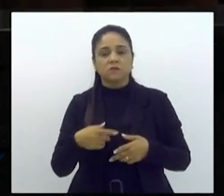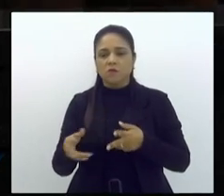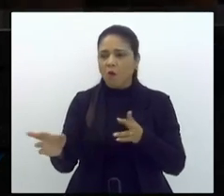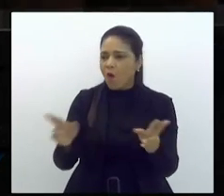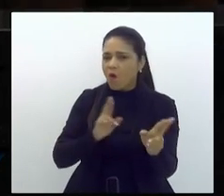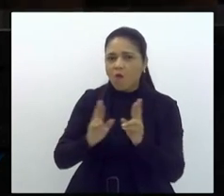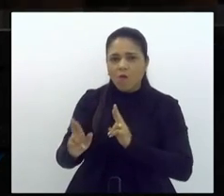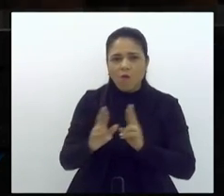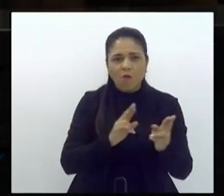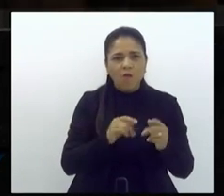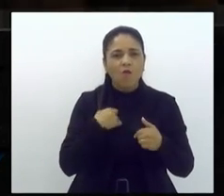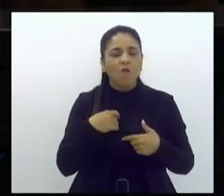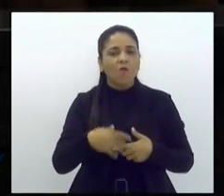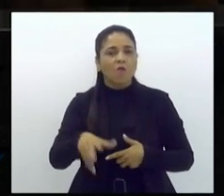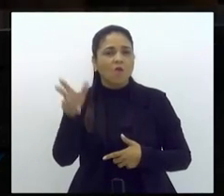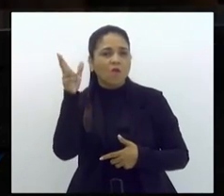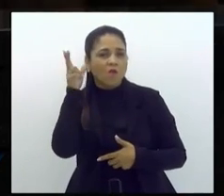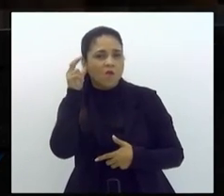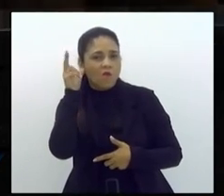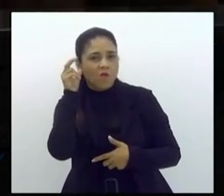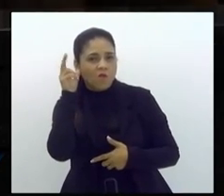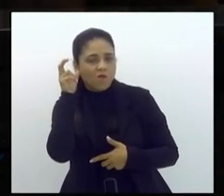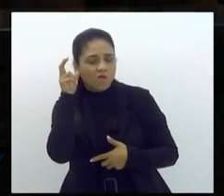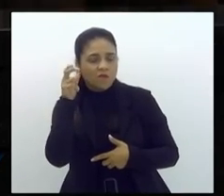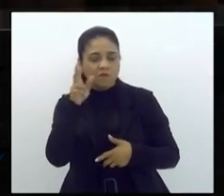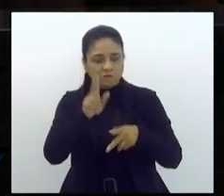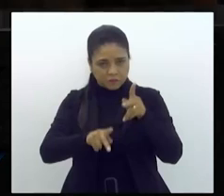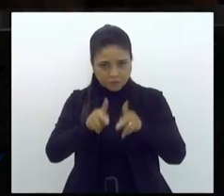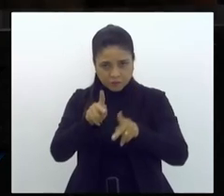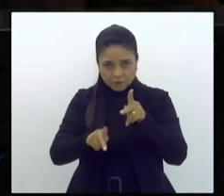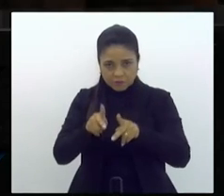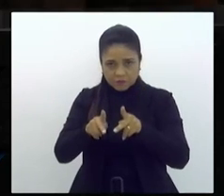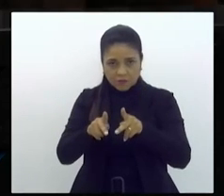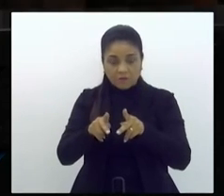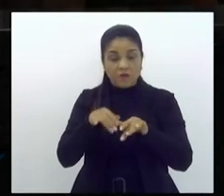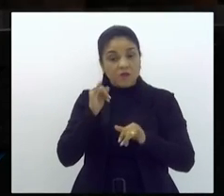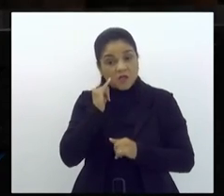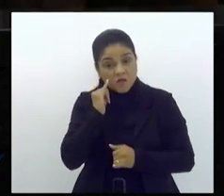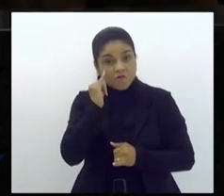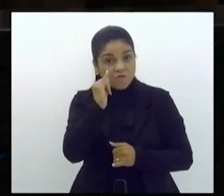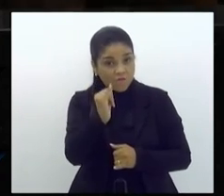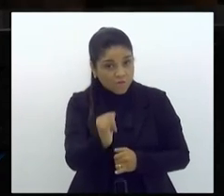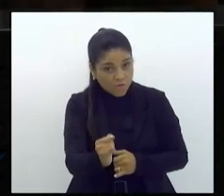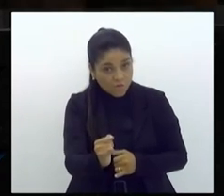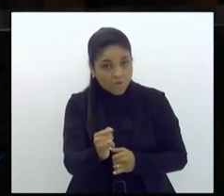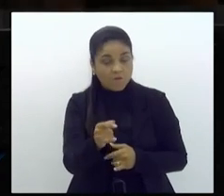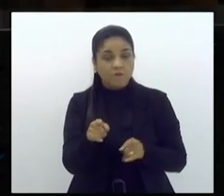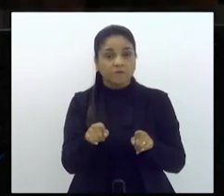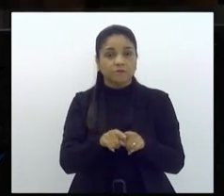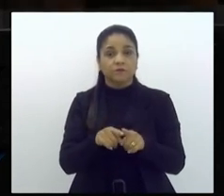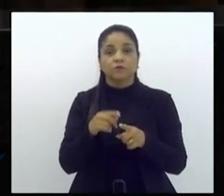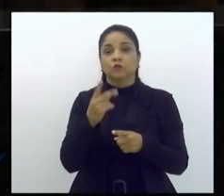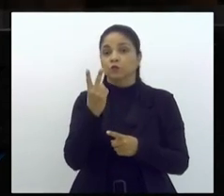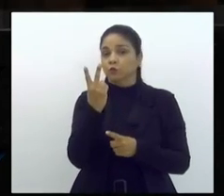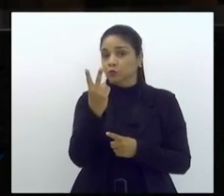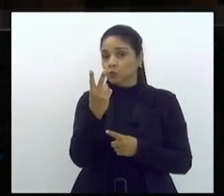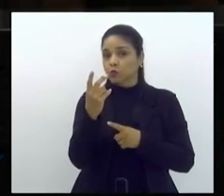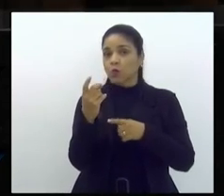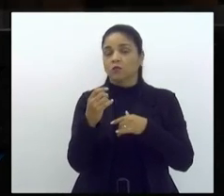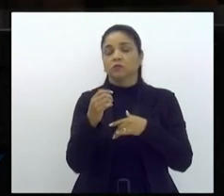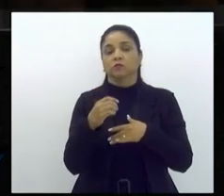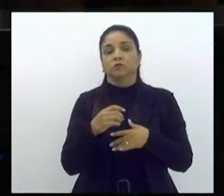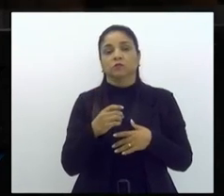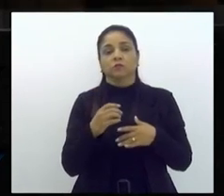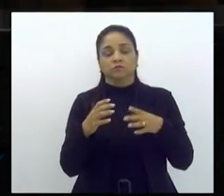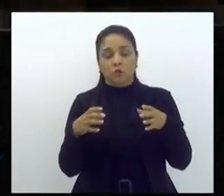população também fui informar que duas cooperativas da Agricultura Familiar de